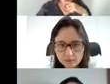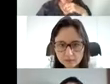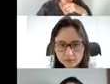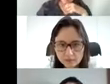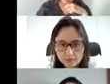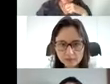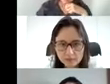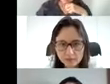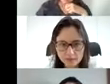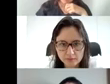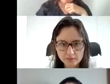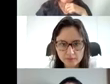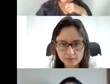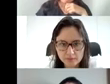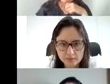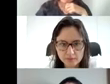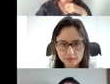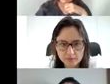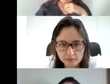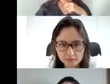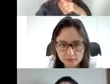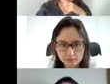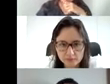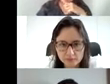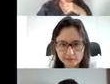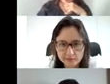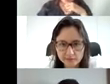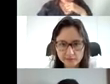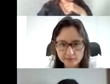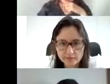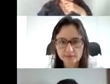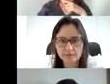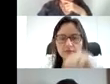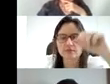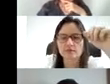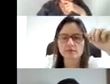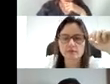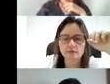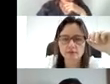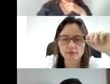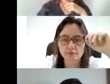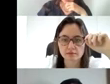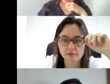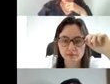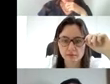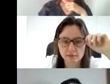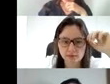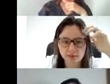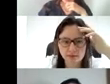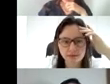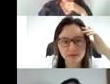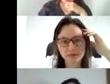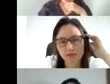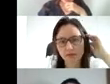aparecer vocês sem a câmera, mas vai aparecer aqui. Rodrigo, é só você ir em view aqui no Zoom e